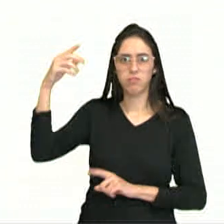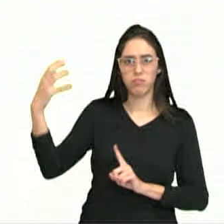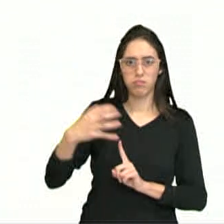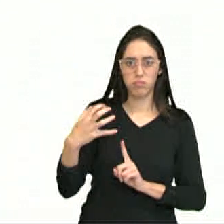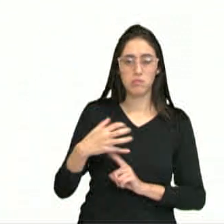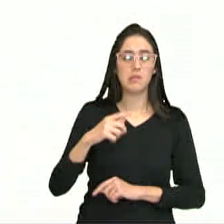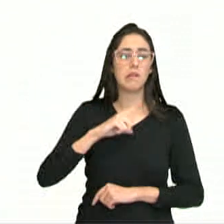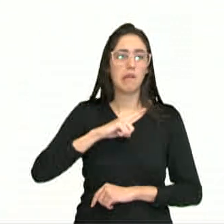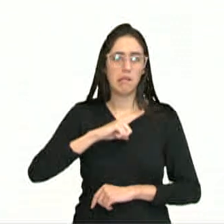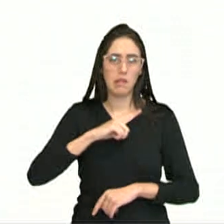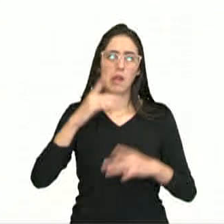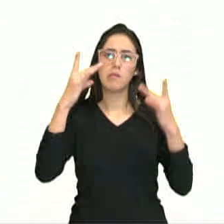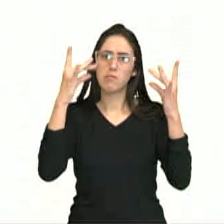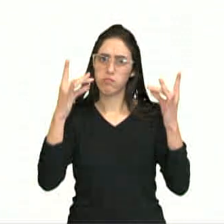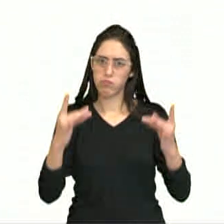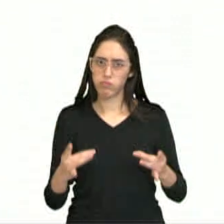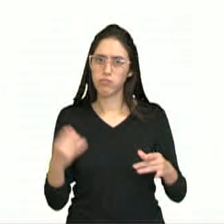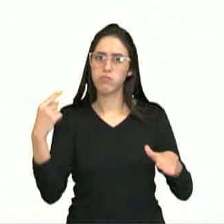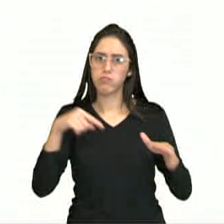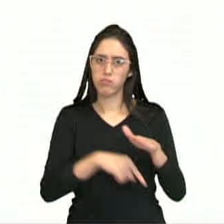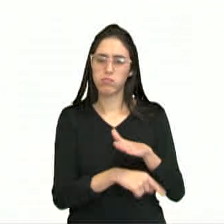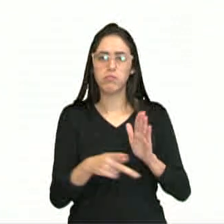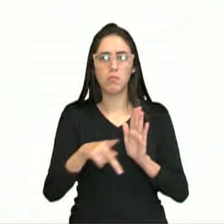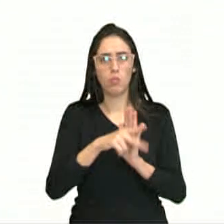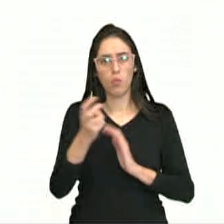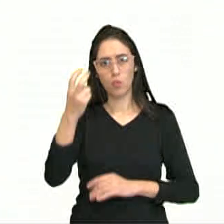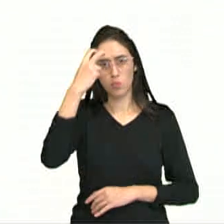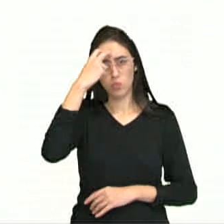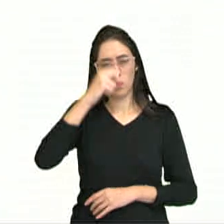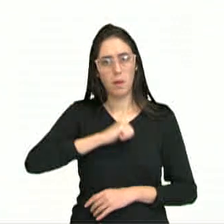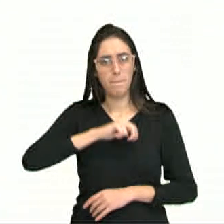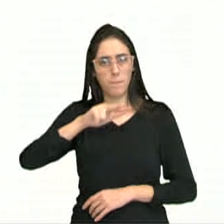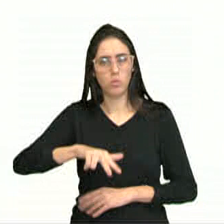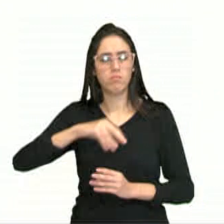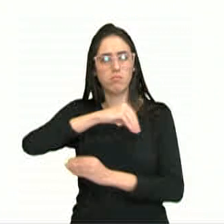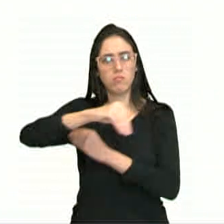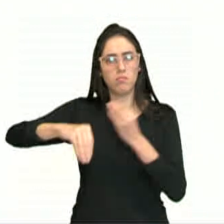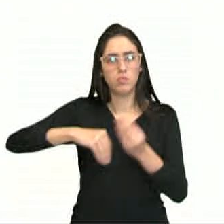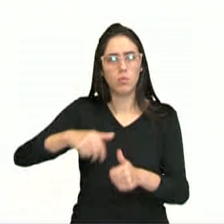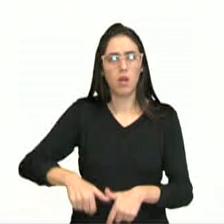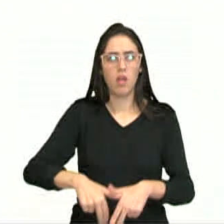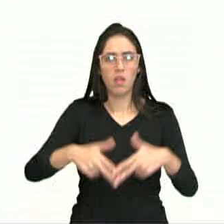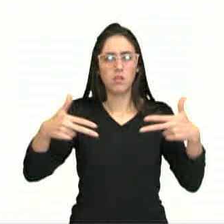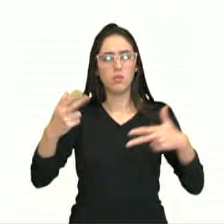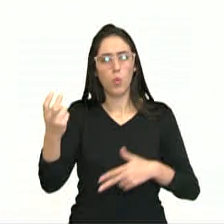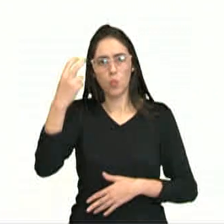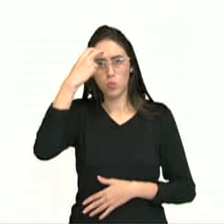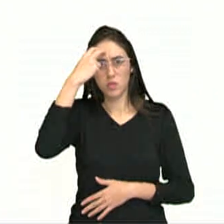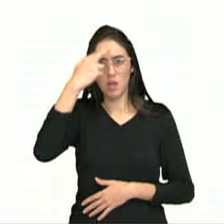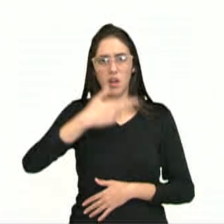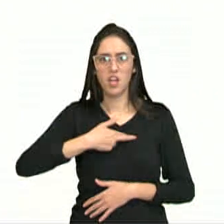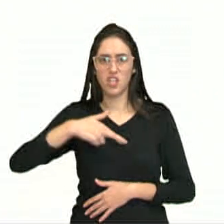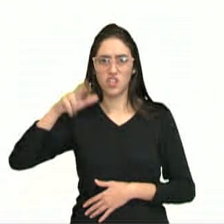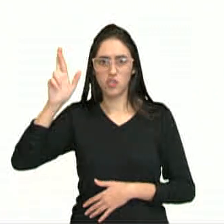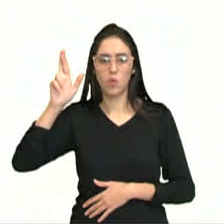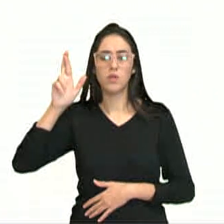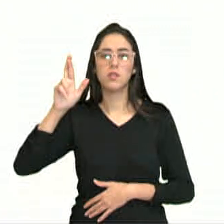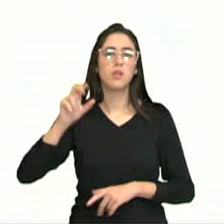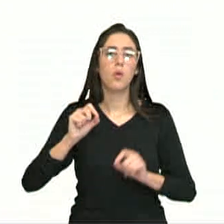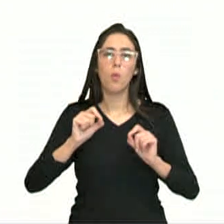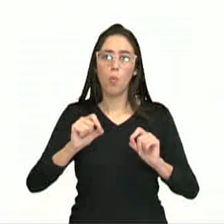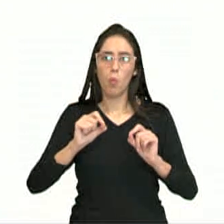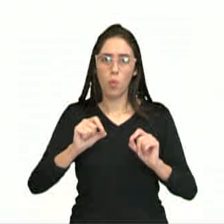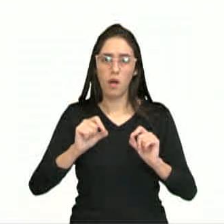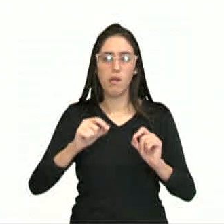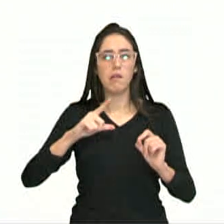Existe uma complexidade também de uma cultura portuguesa, suas misturas étnicas, culturais e religiosas, que muitas vezes